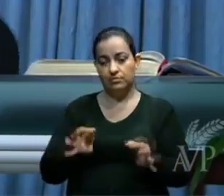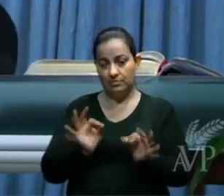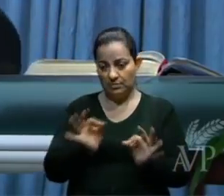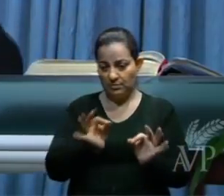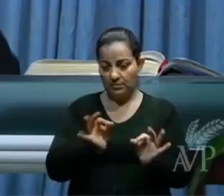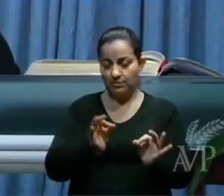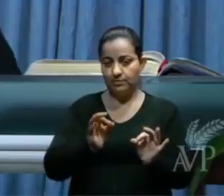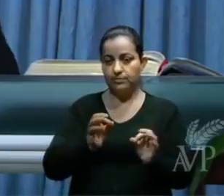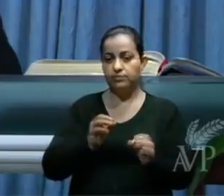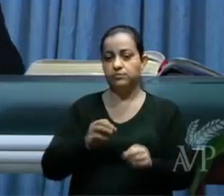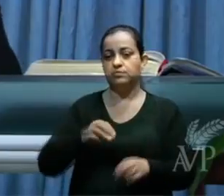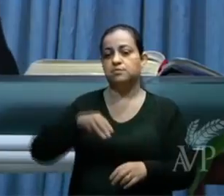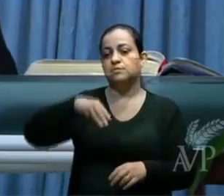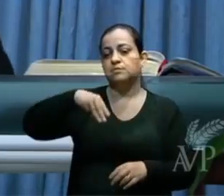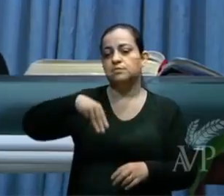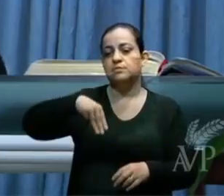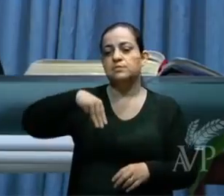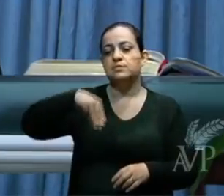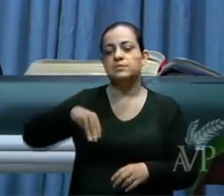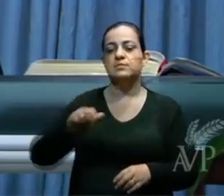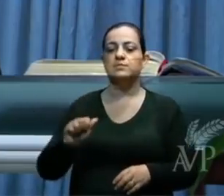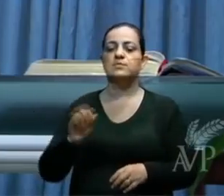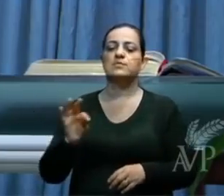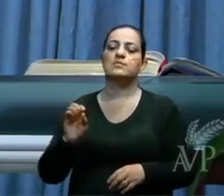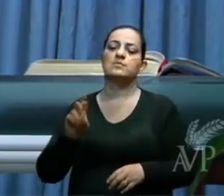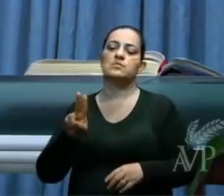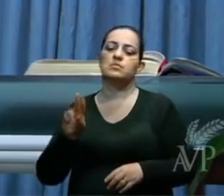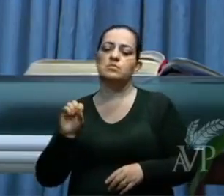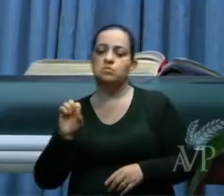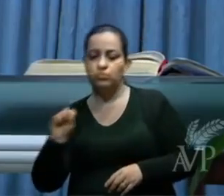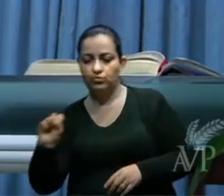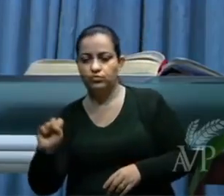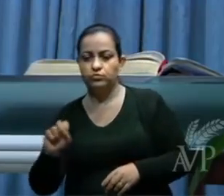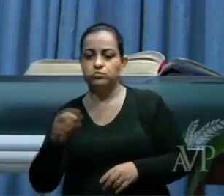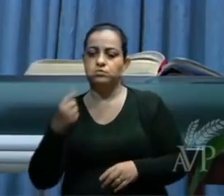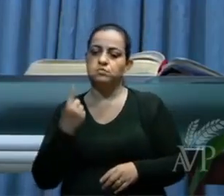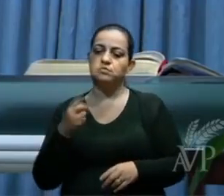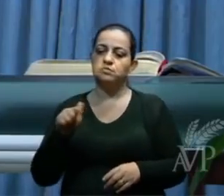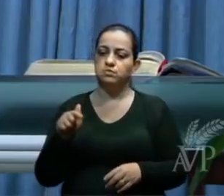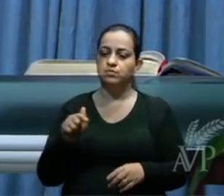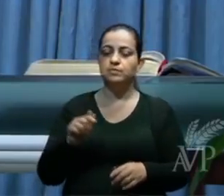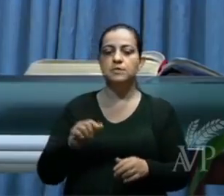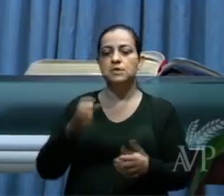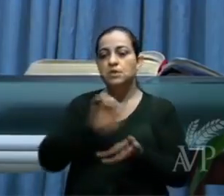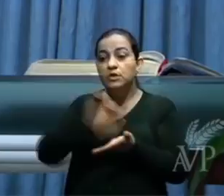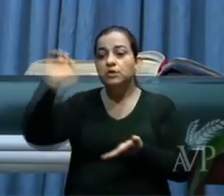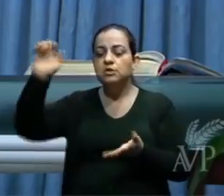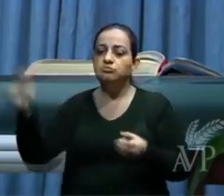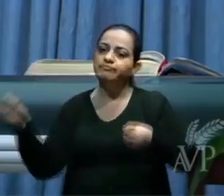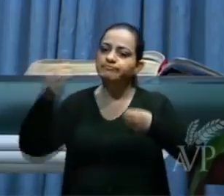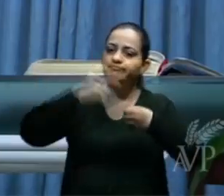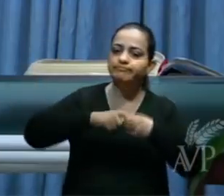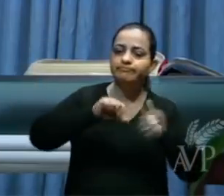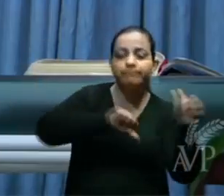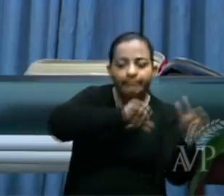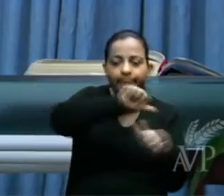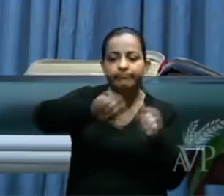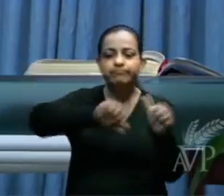mateus 17 e lhes virá em restaurar a todas as coisas